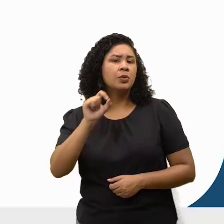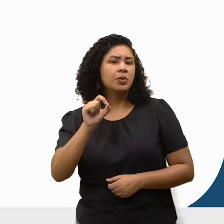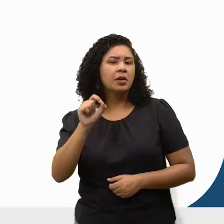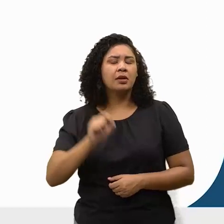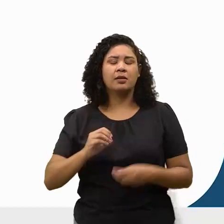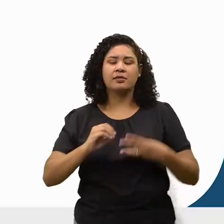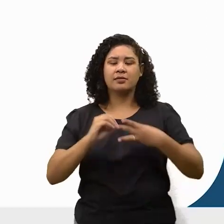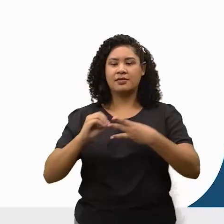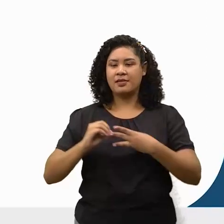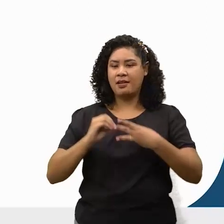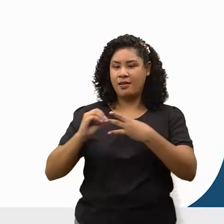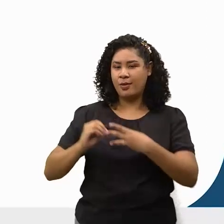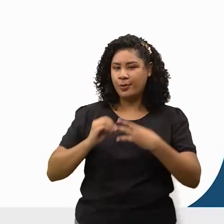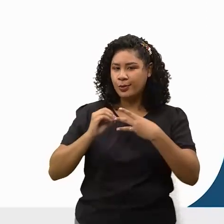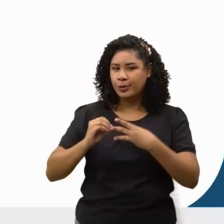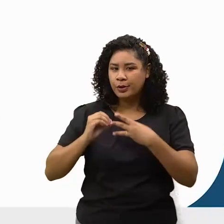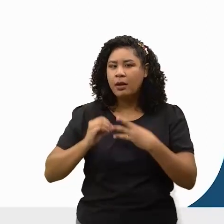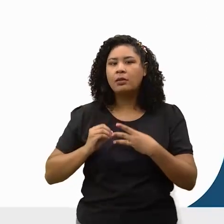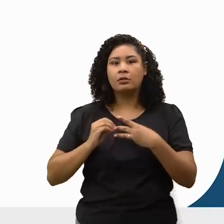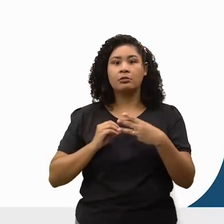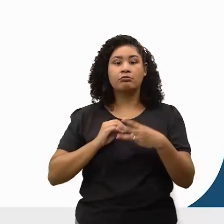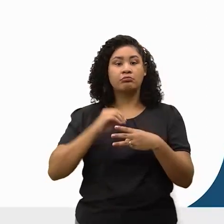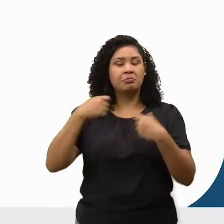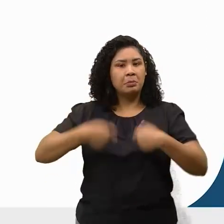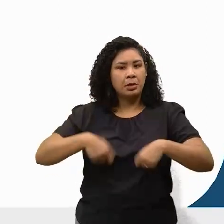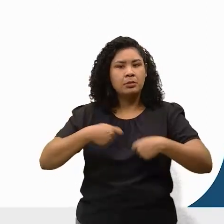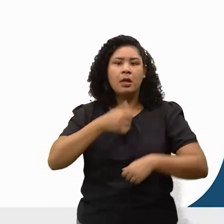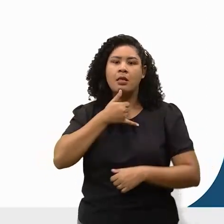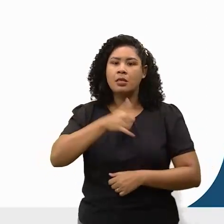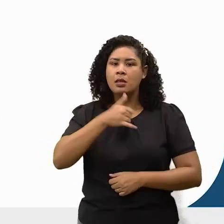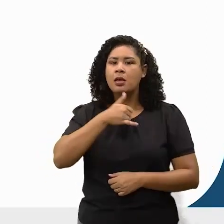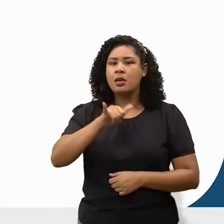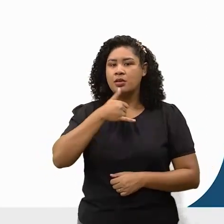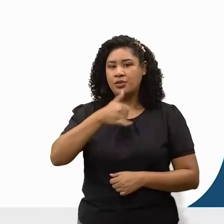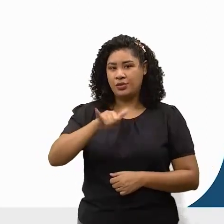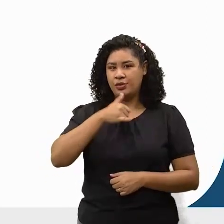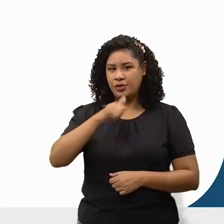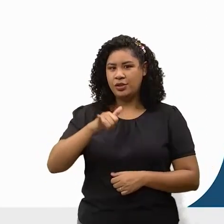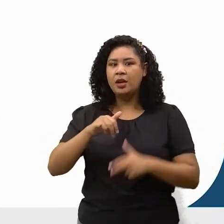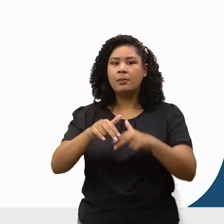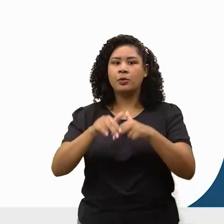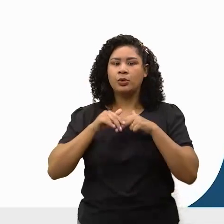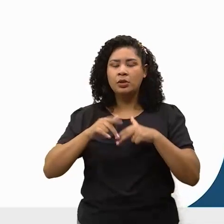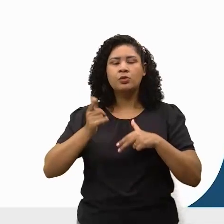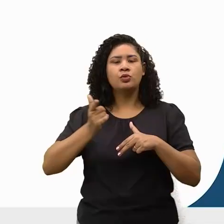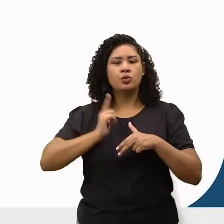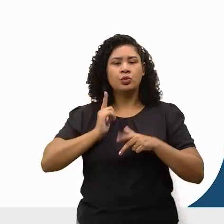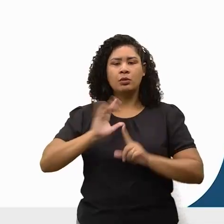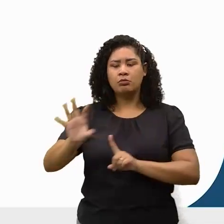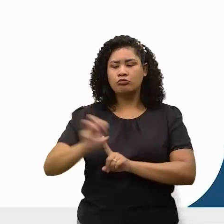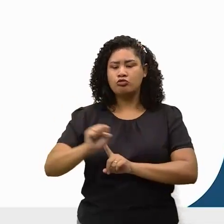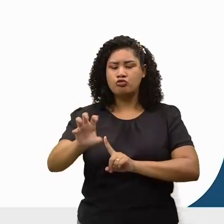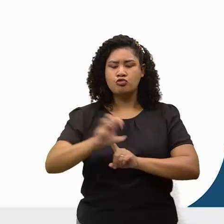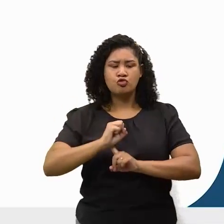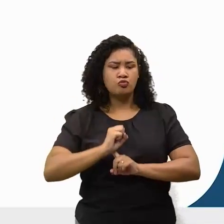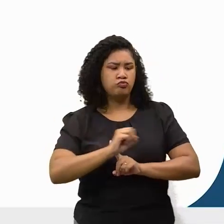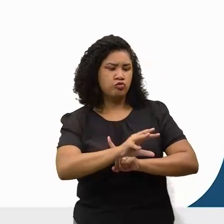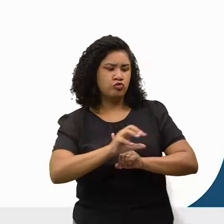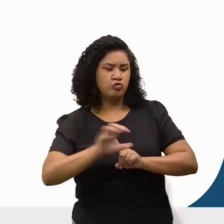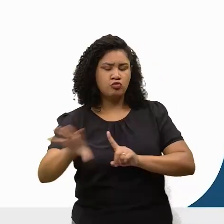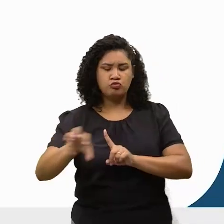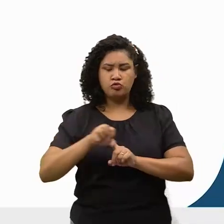células que requerem energia, por exemplo, apresentam metabolismo próprio, respondem ao estímulo